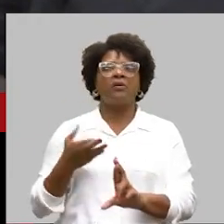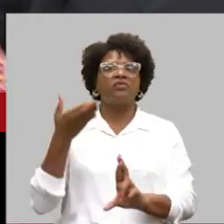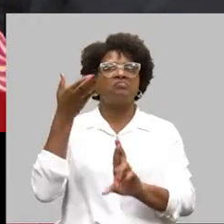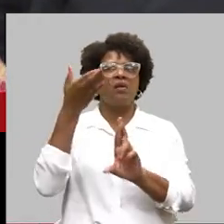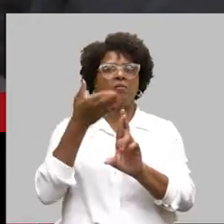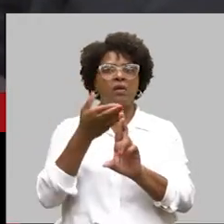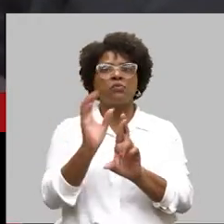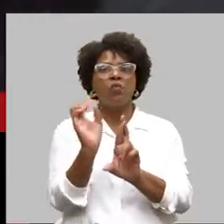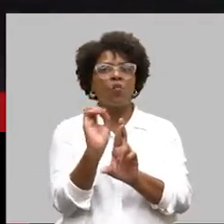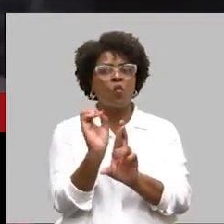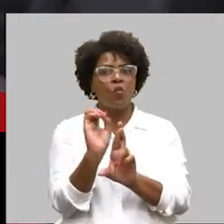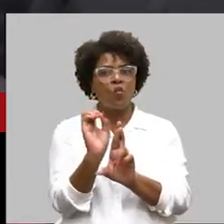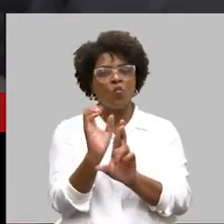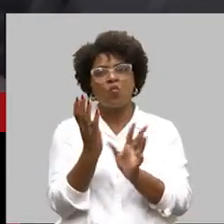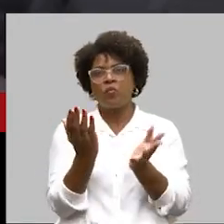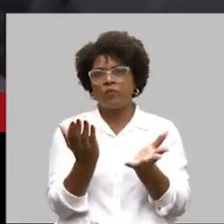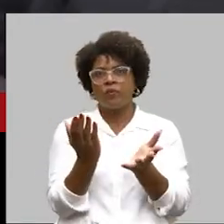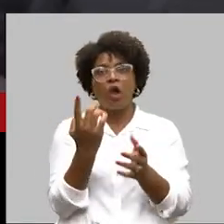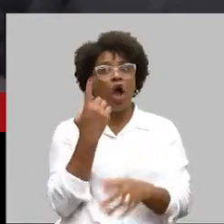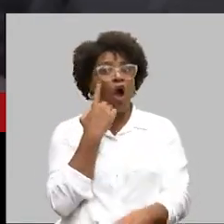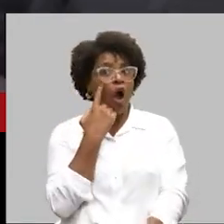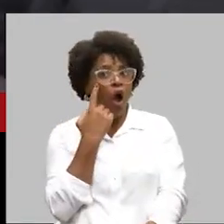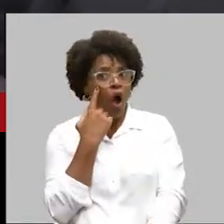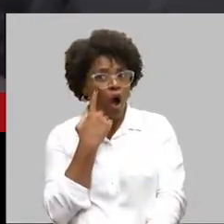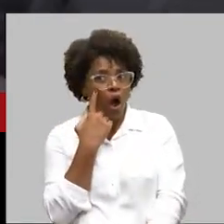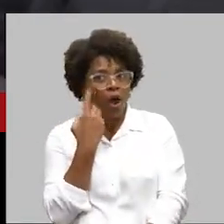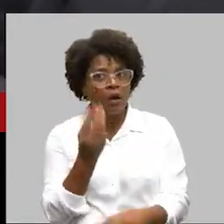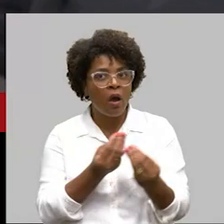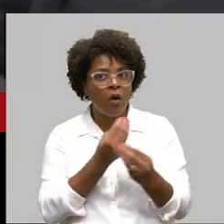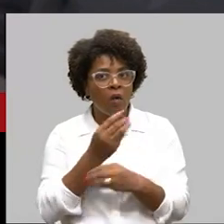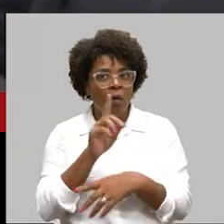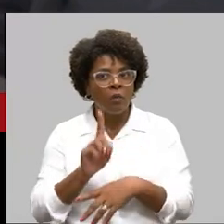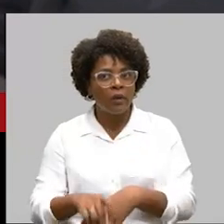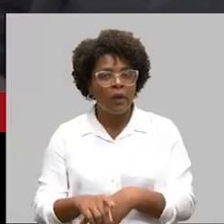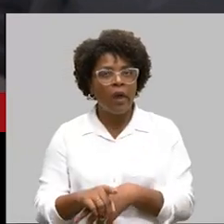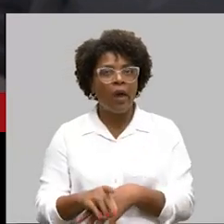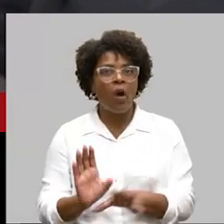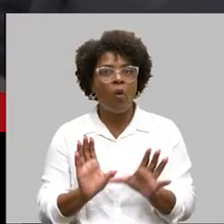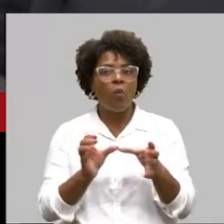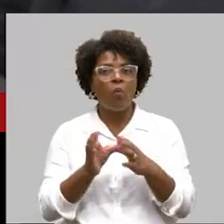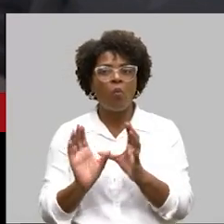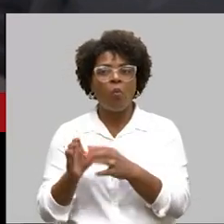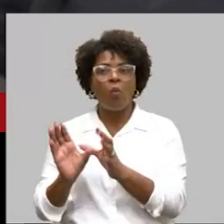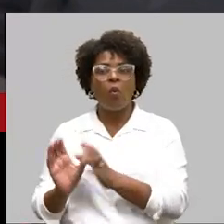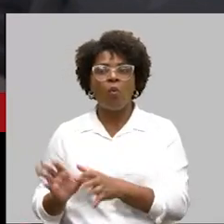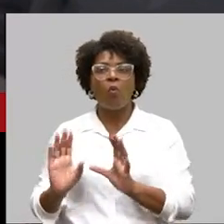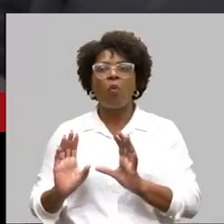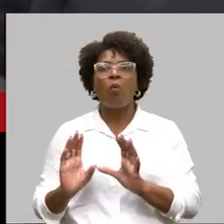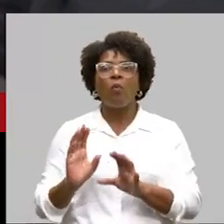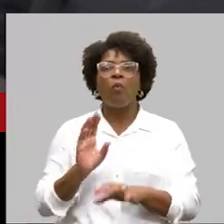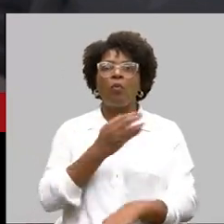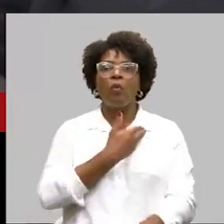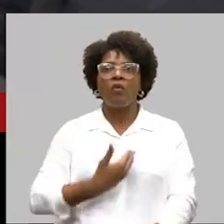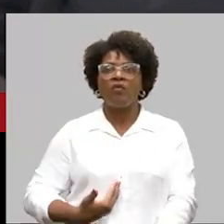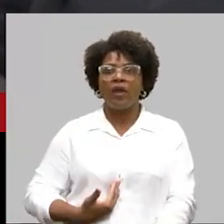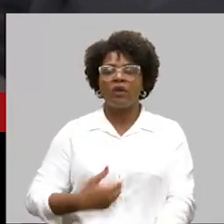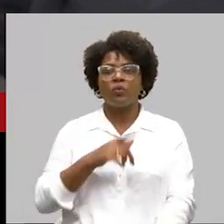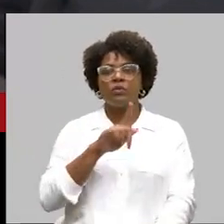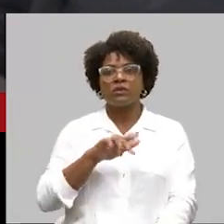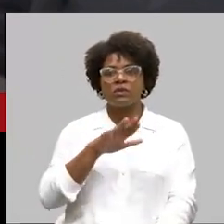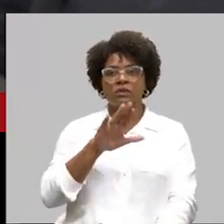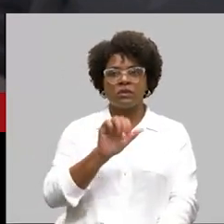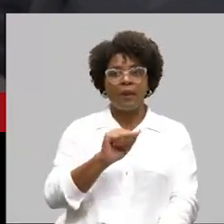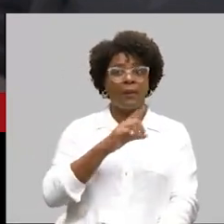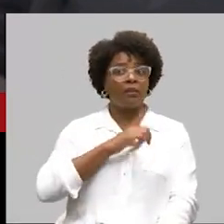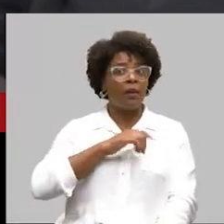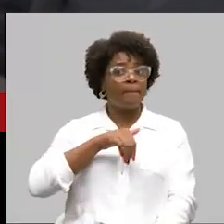terem a dimensão né da seletividade do que a turma do governo Zema participa que tem mais de 400 pessoas do Estado